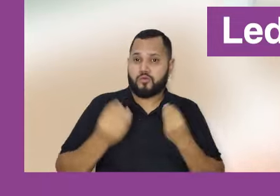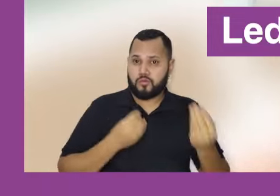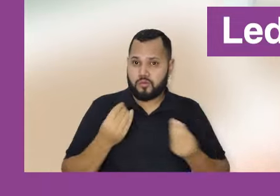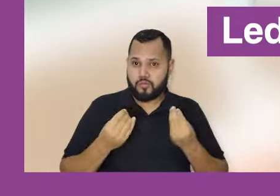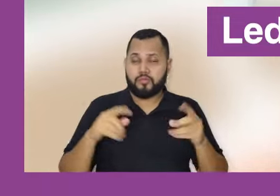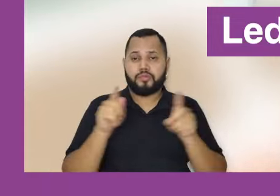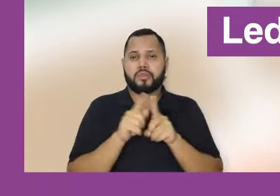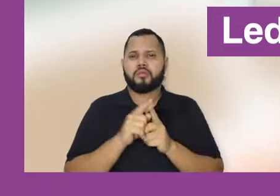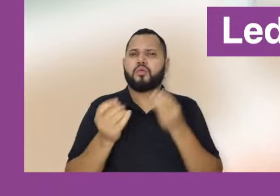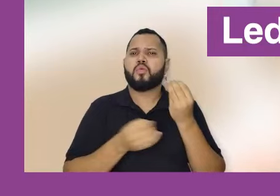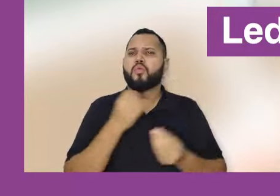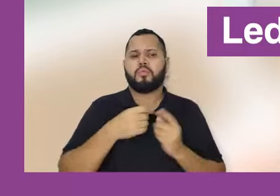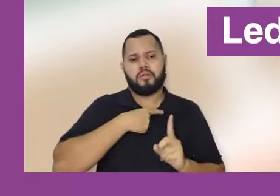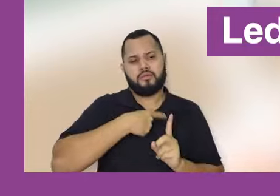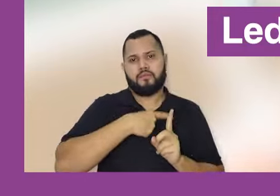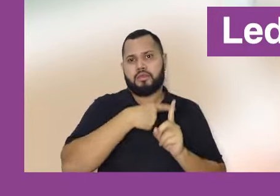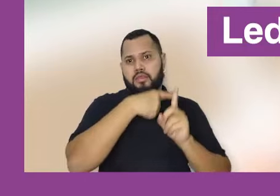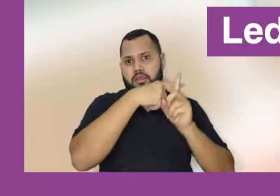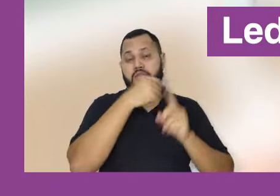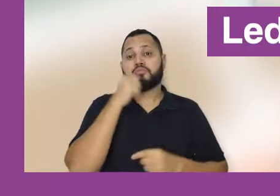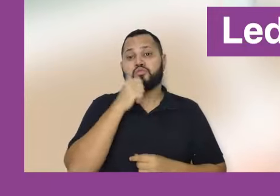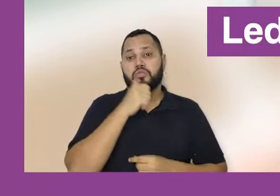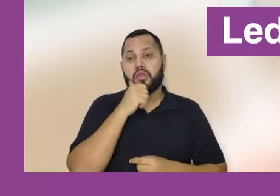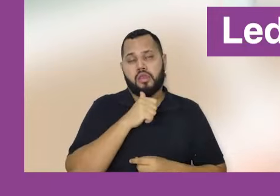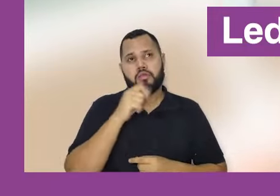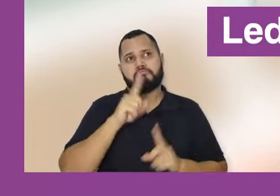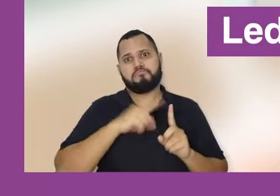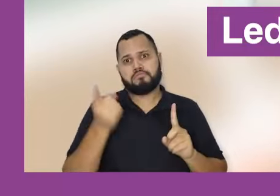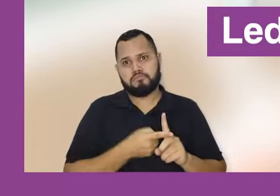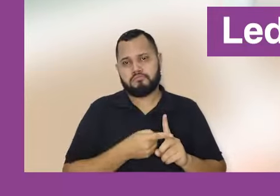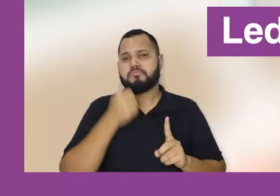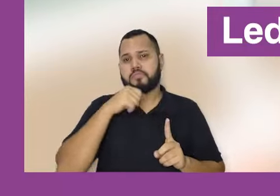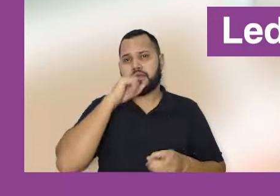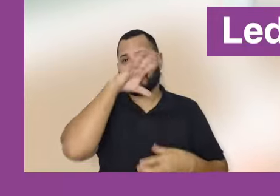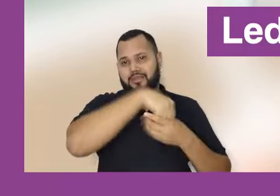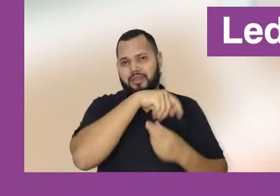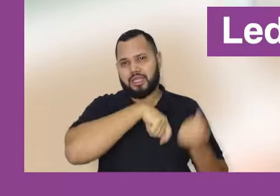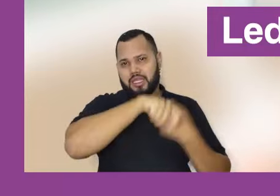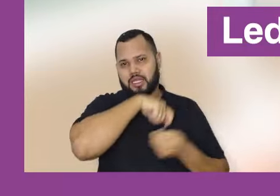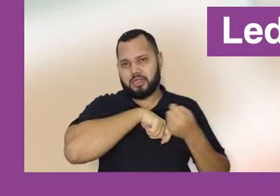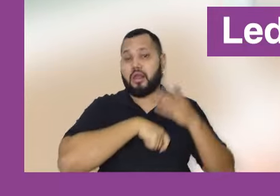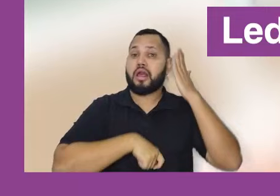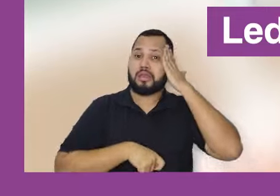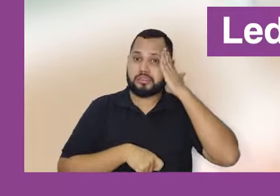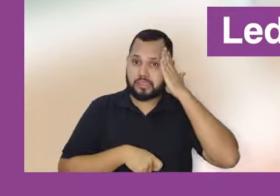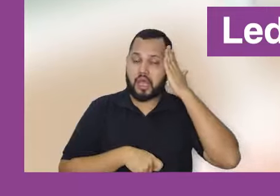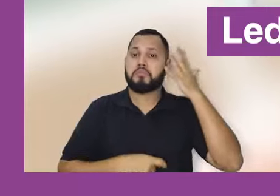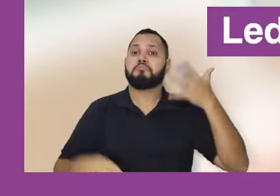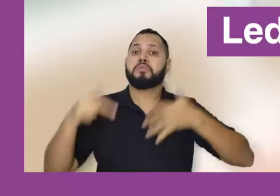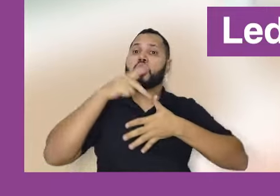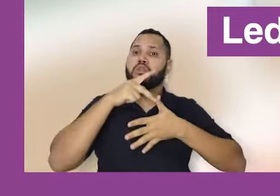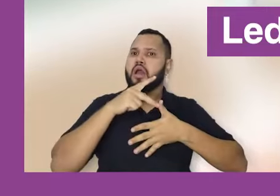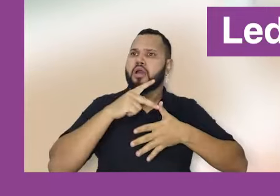e quais são as vantagens de uma mulher mãe dentro do negócio ela sabe administrar